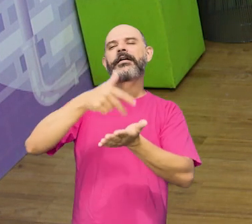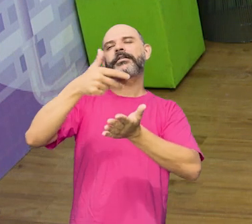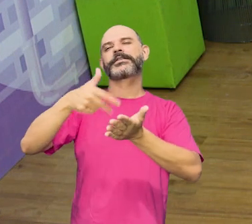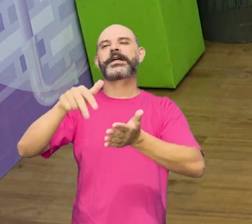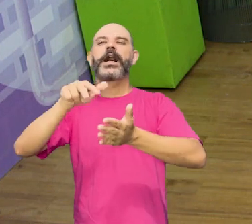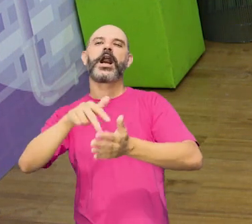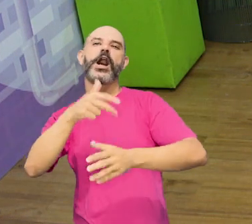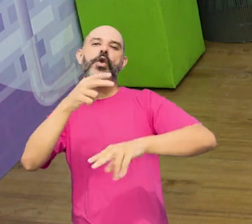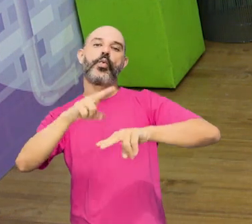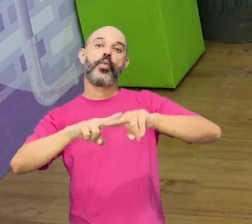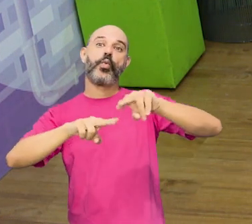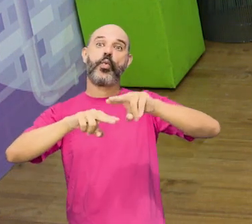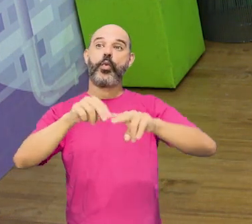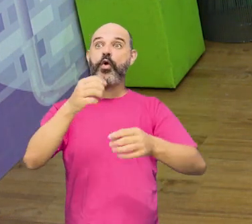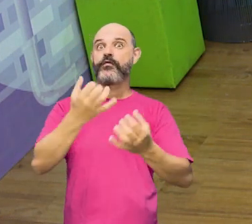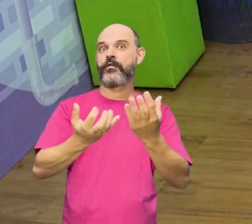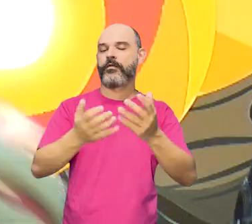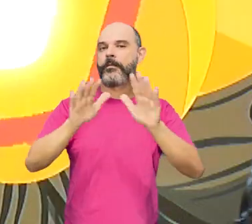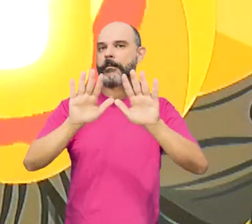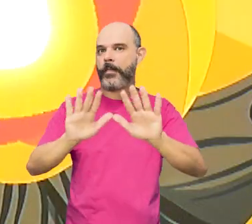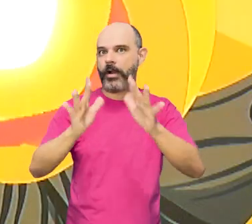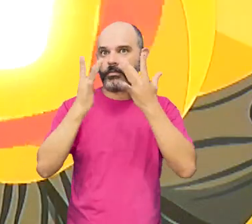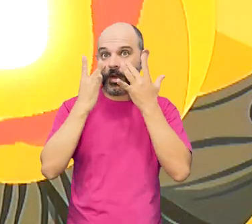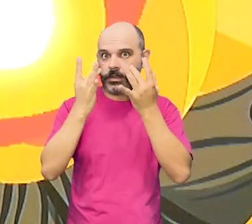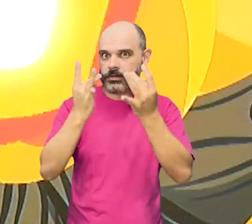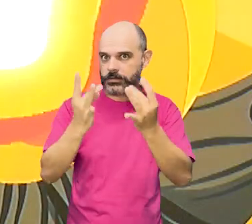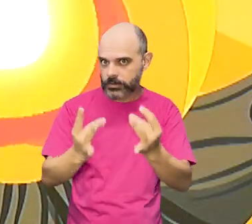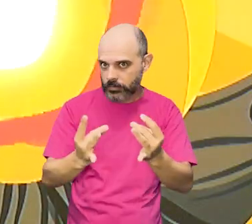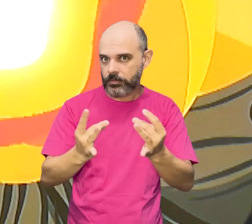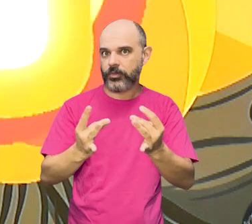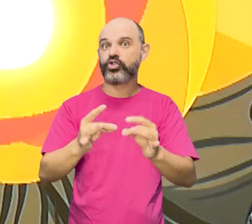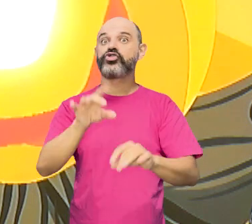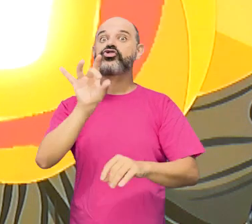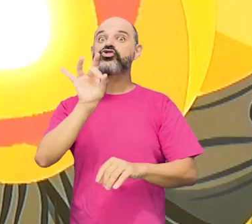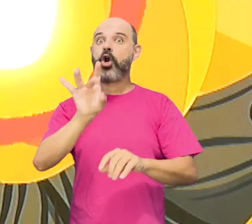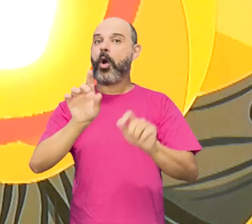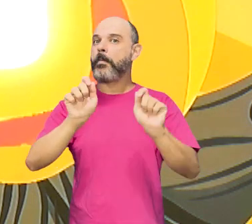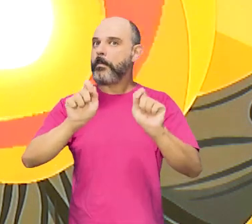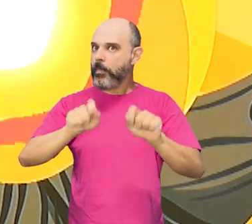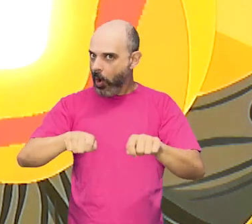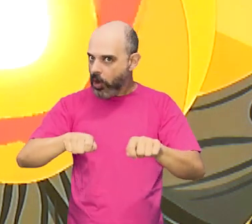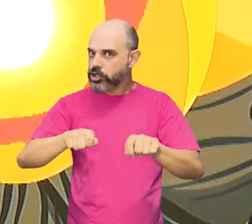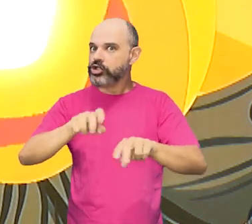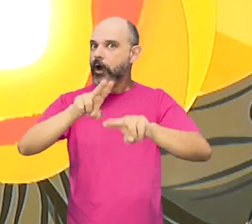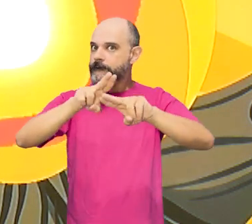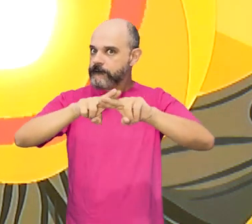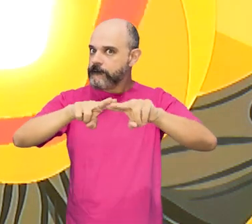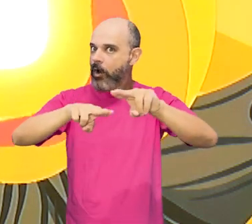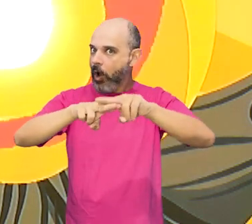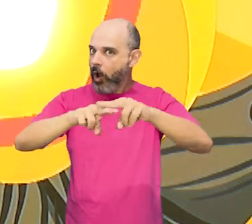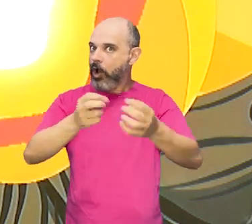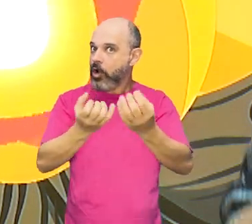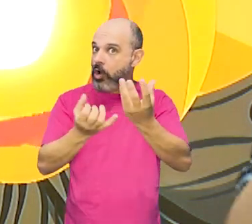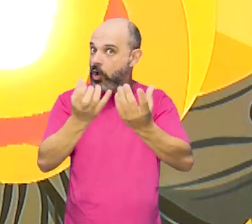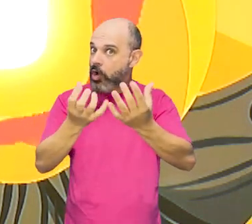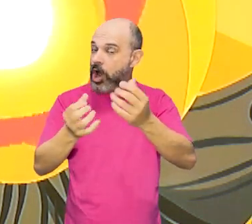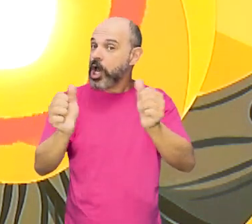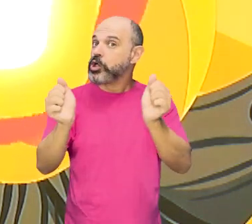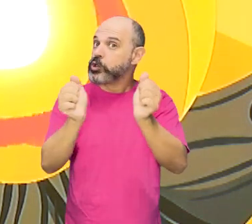dançamos, balançamos junto com o fogo. Mas atenção, só podemos participar de dança em volta da